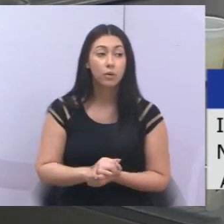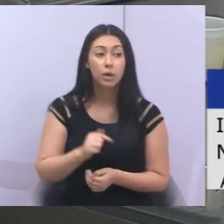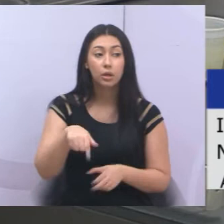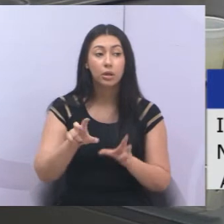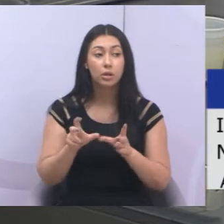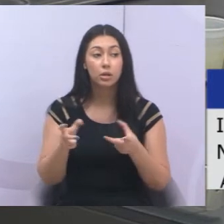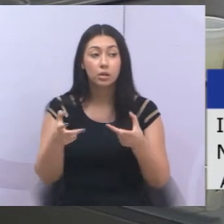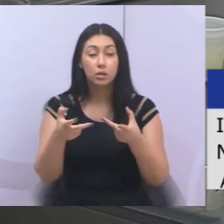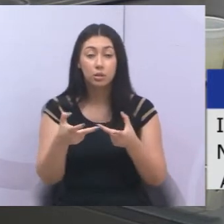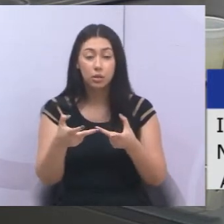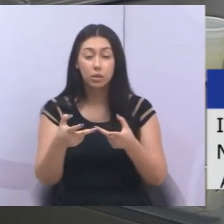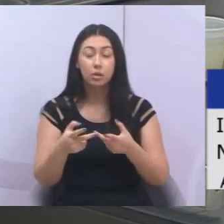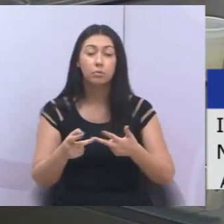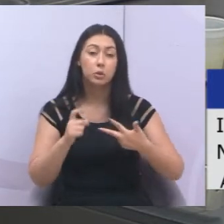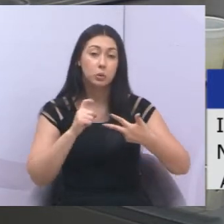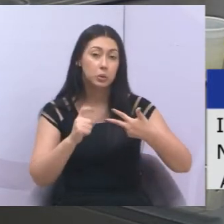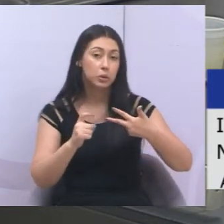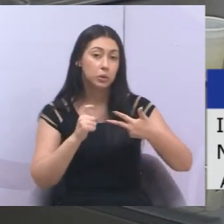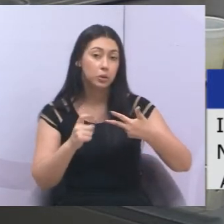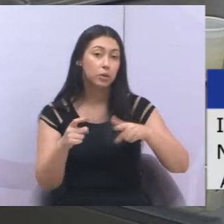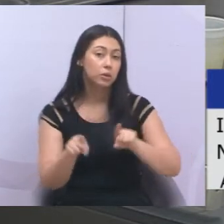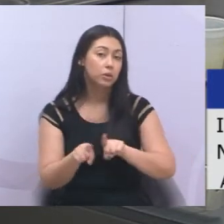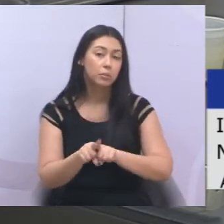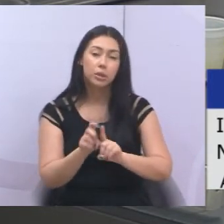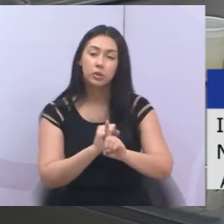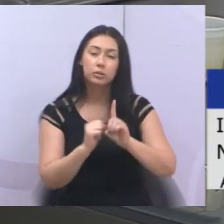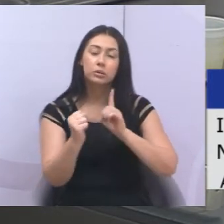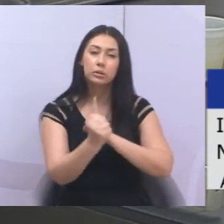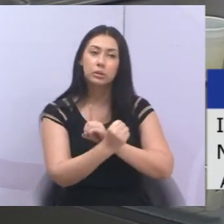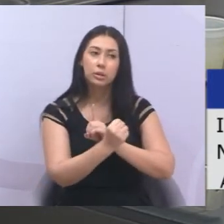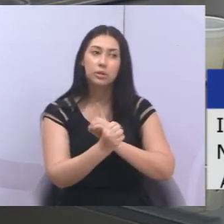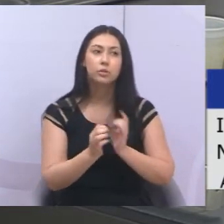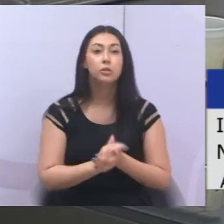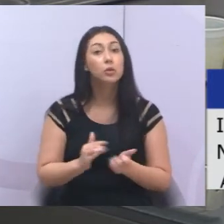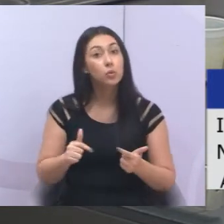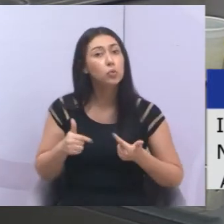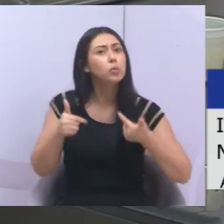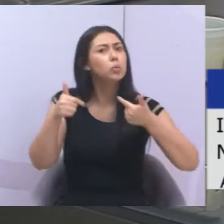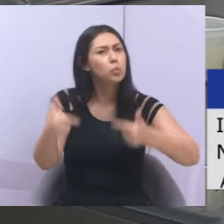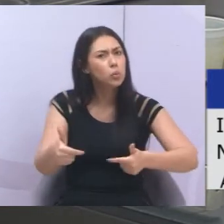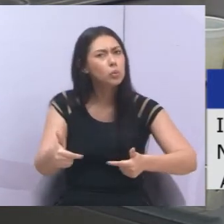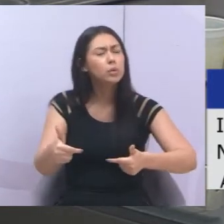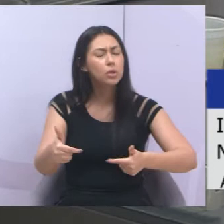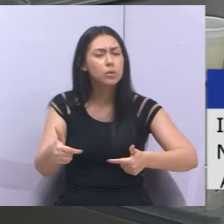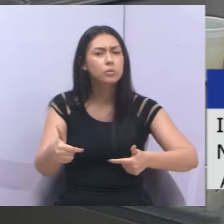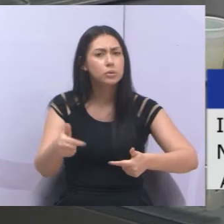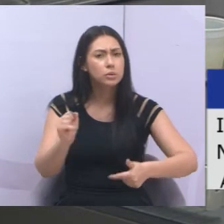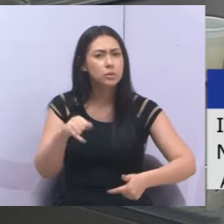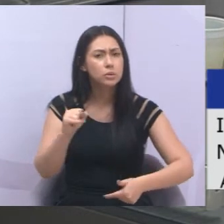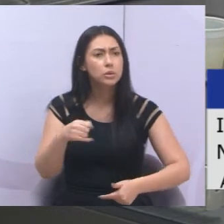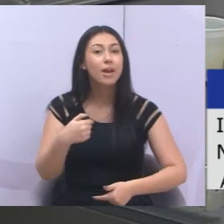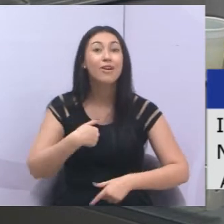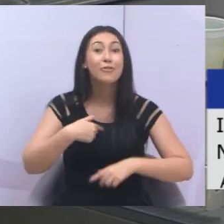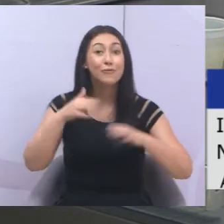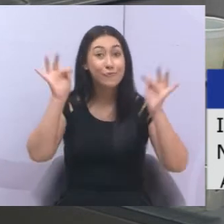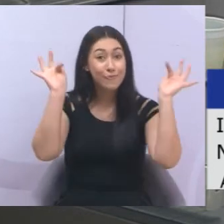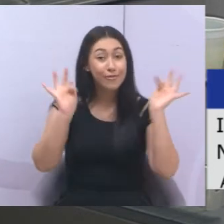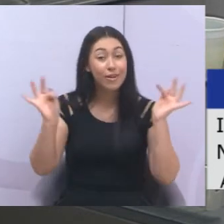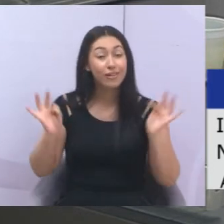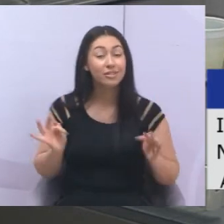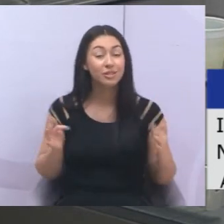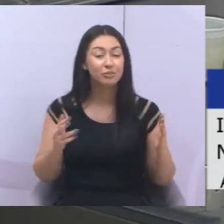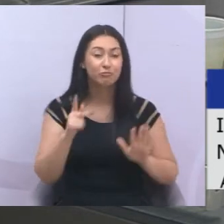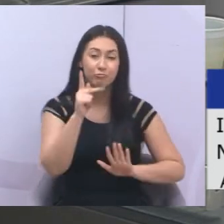Câmara Municipal, do Executivo e a própria sociedade. Então, essa é a luta, esse é o caminho, e eu estou muito feliz com o seu